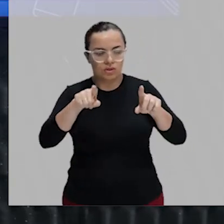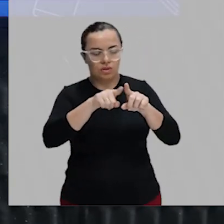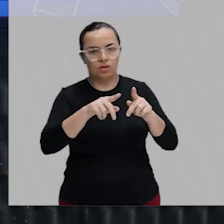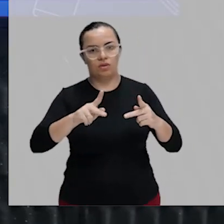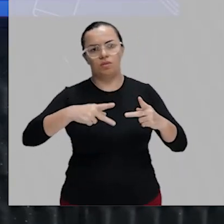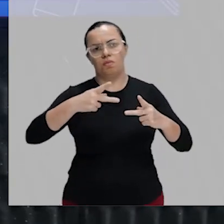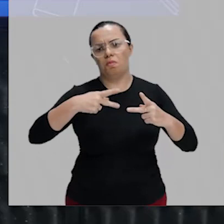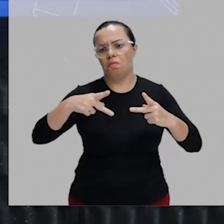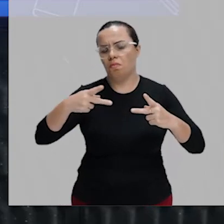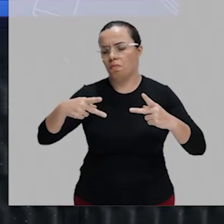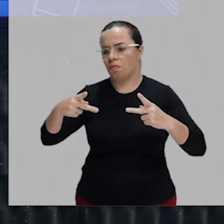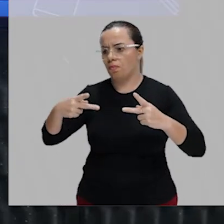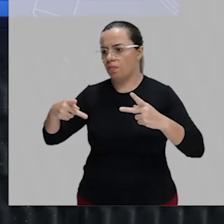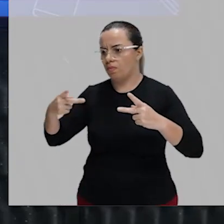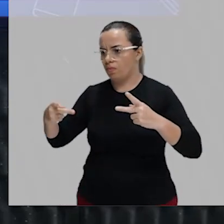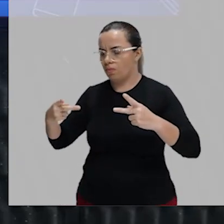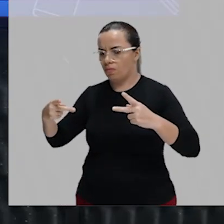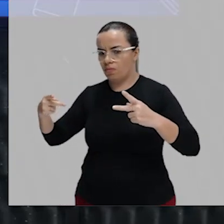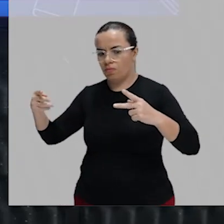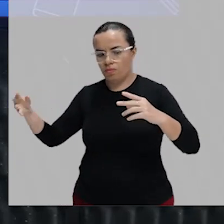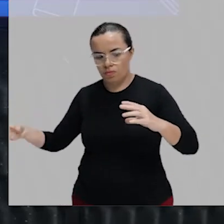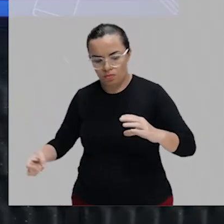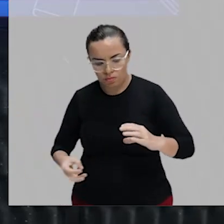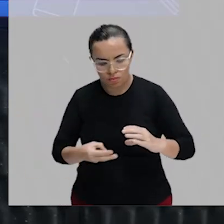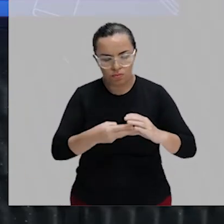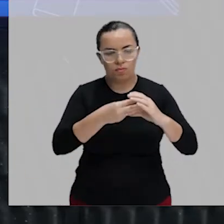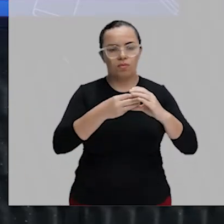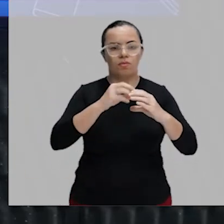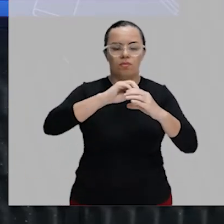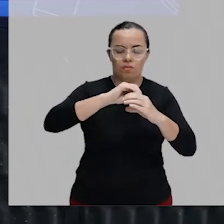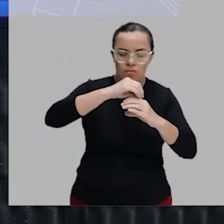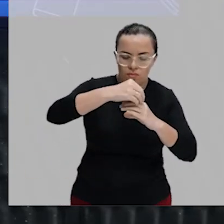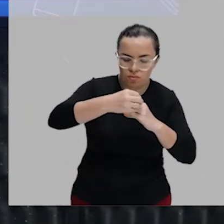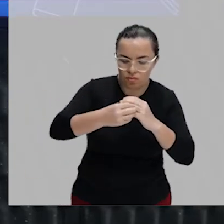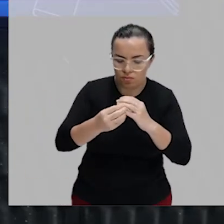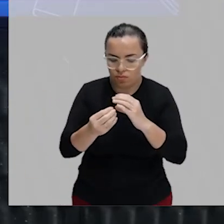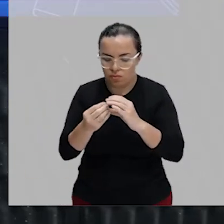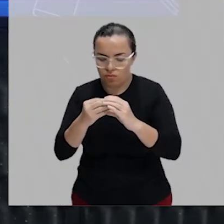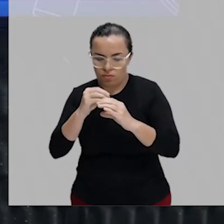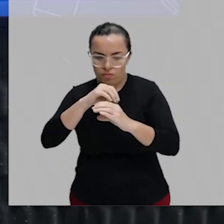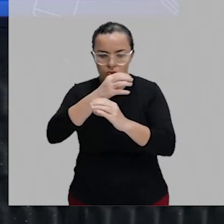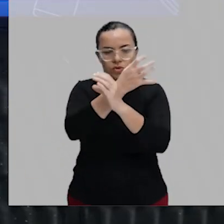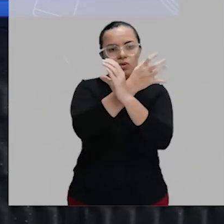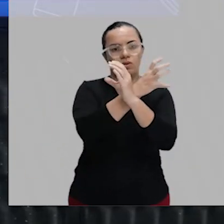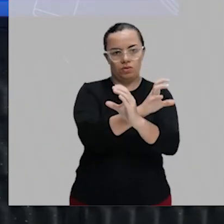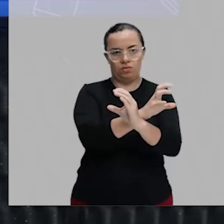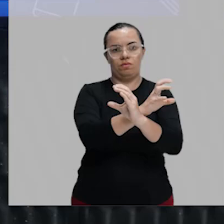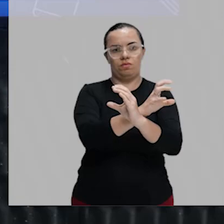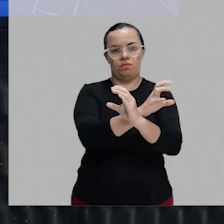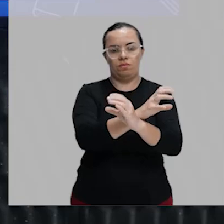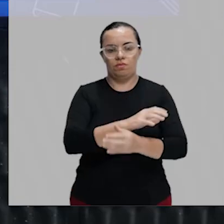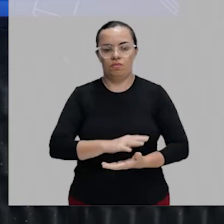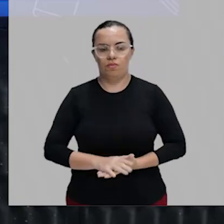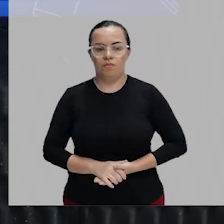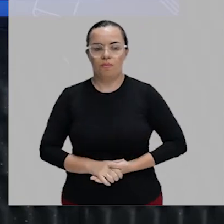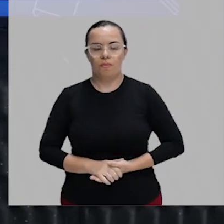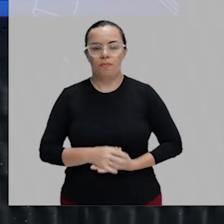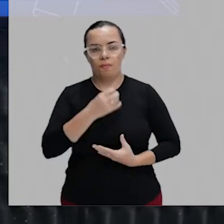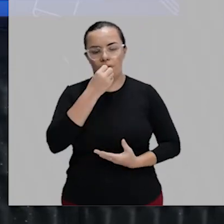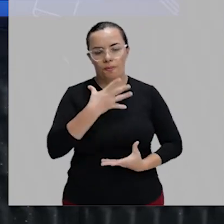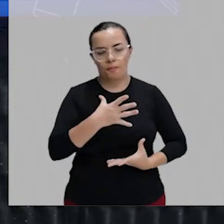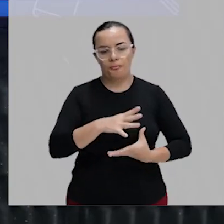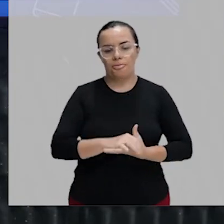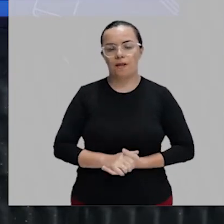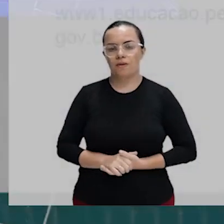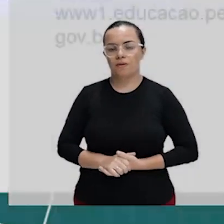formam esse intrincado de moléculas que vão estar formando o citoesqueleto, tá? Bem, como